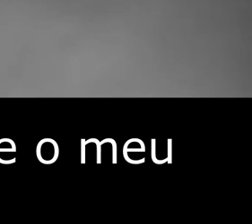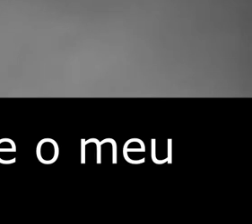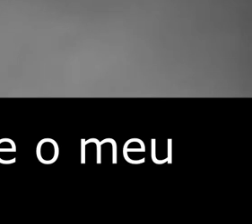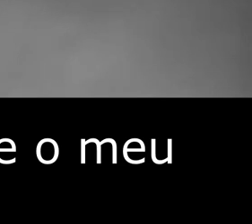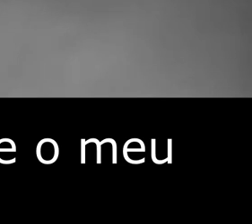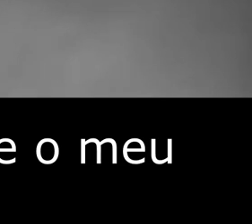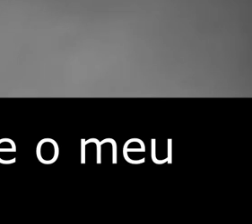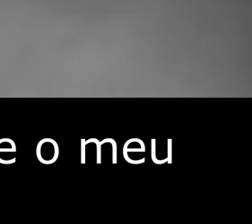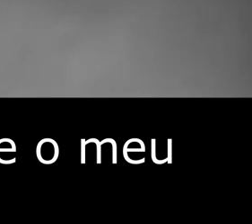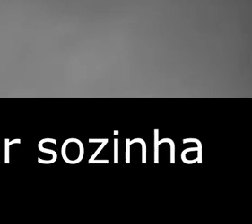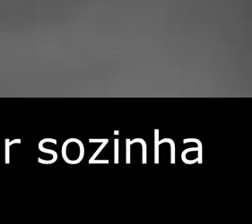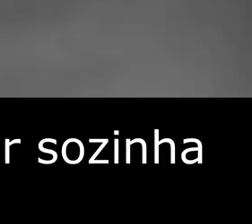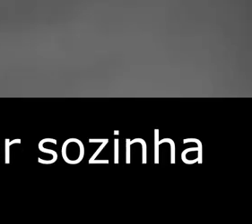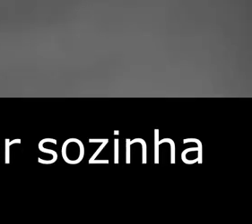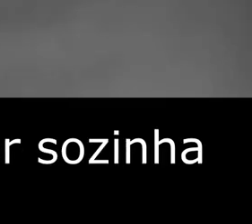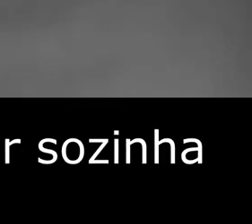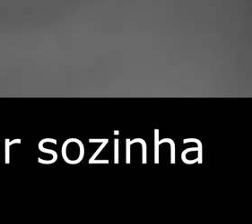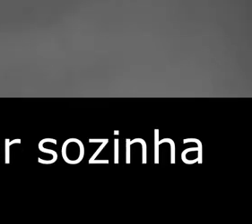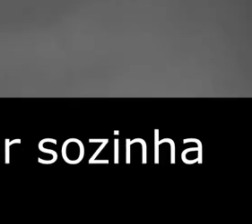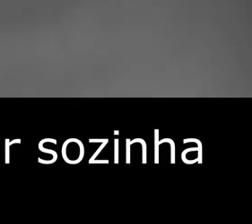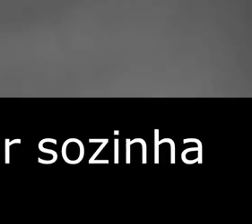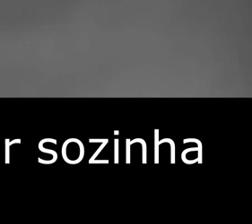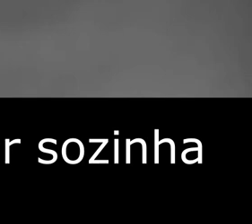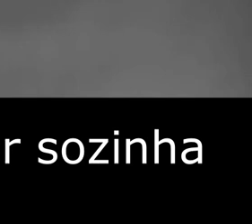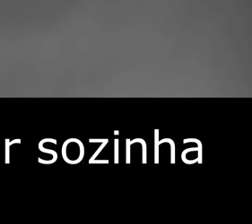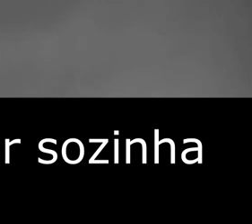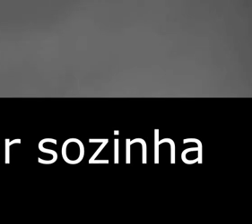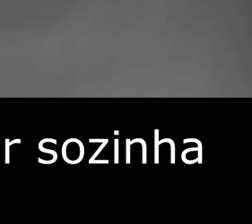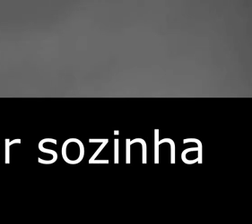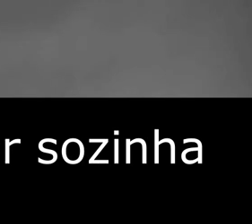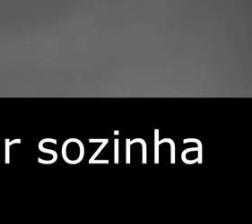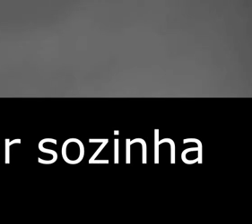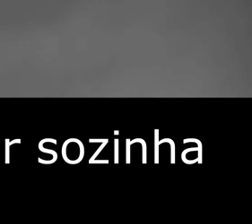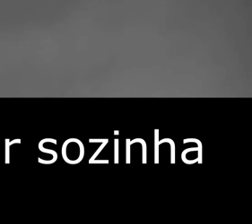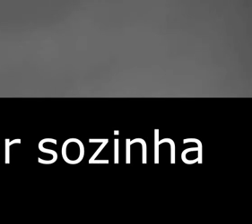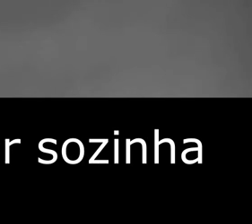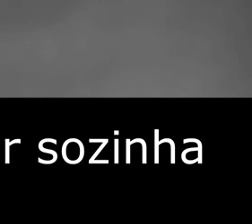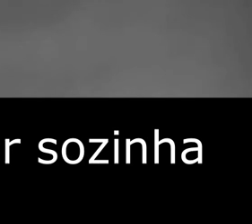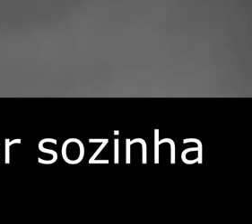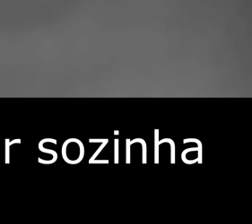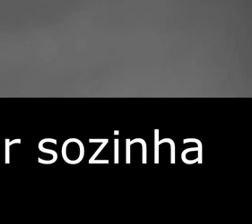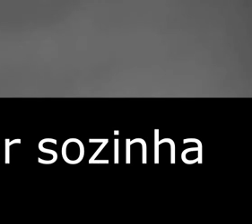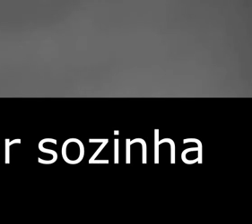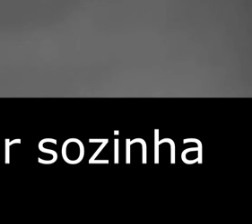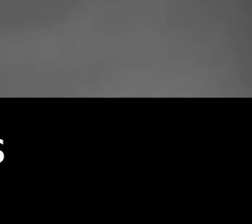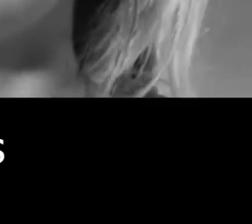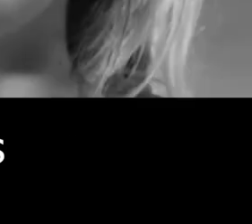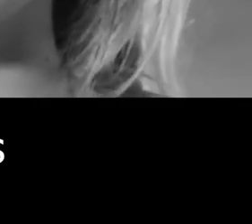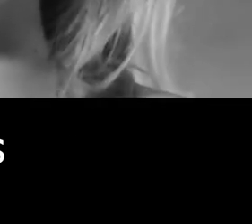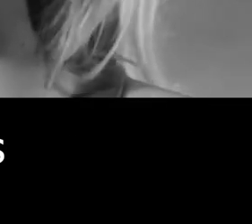my recess give me I could do All